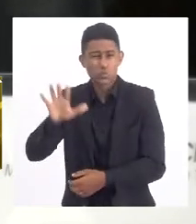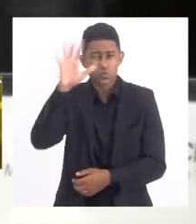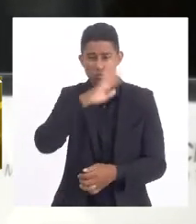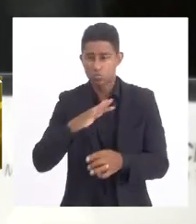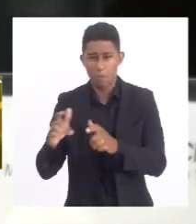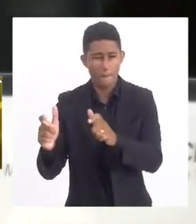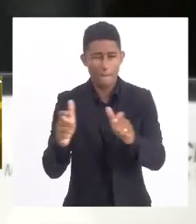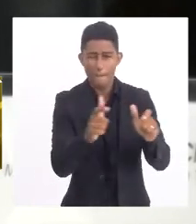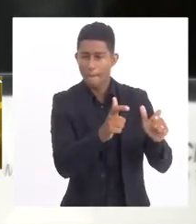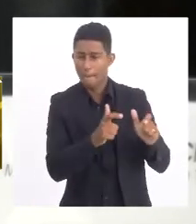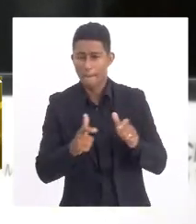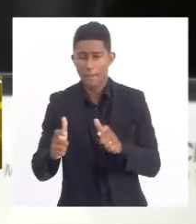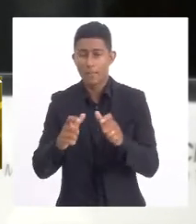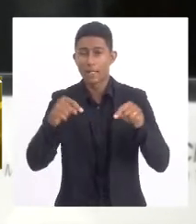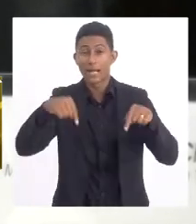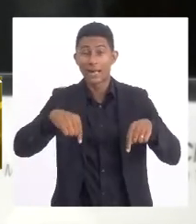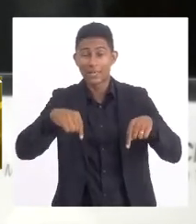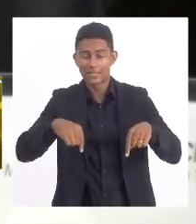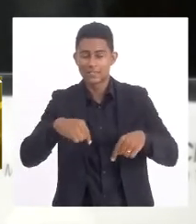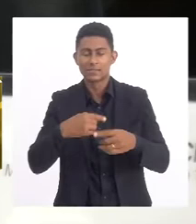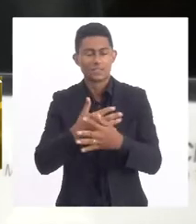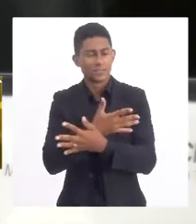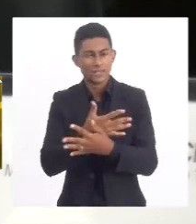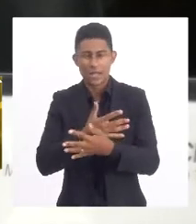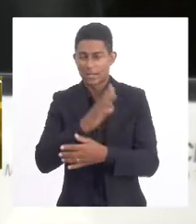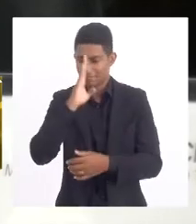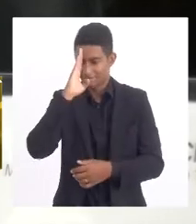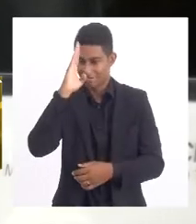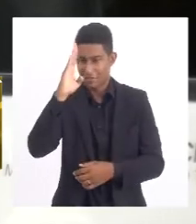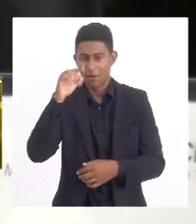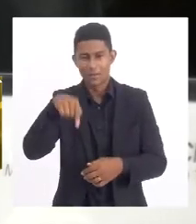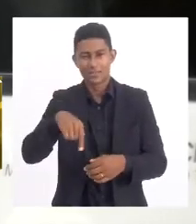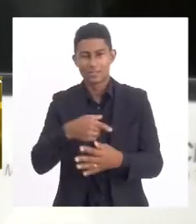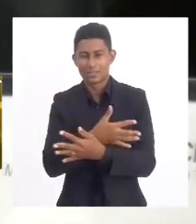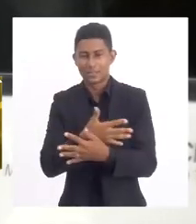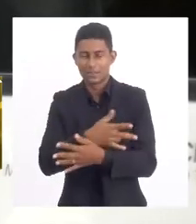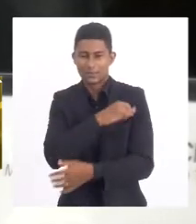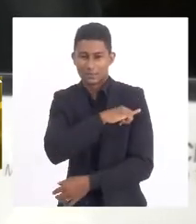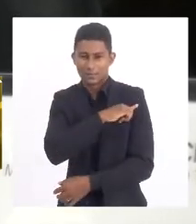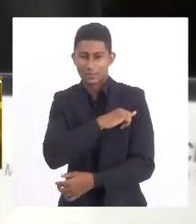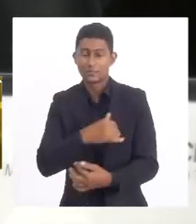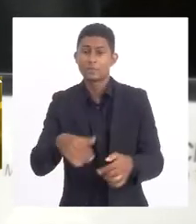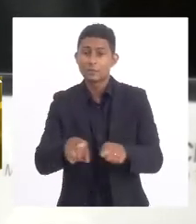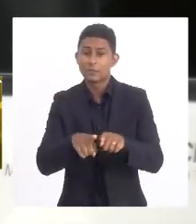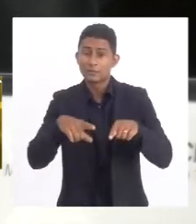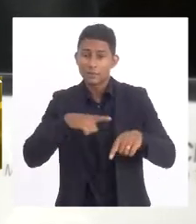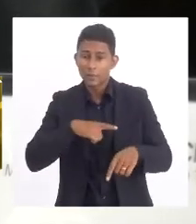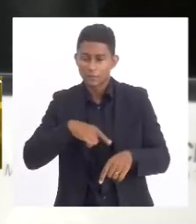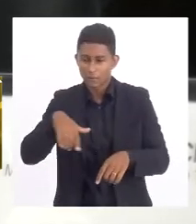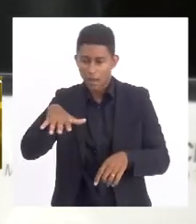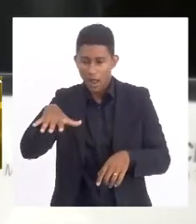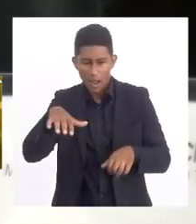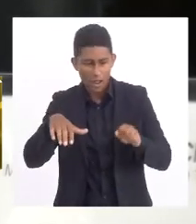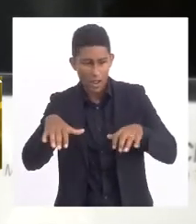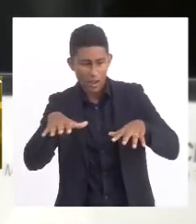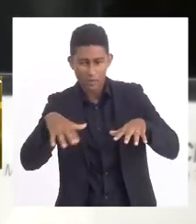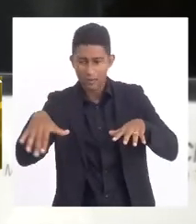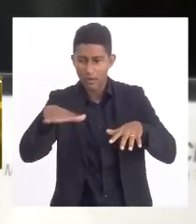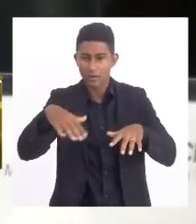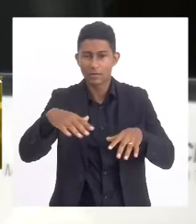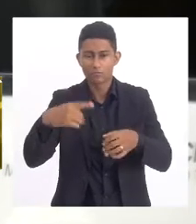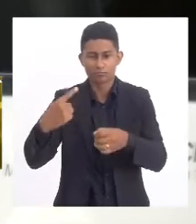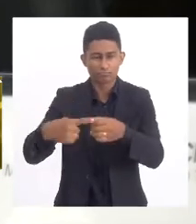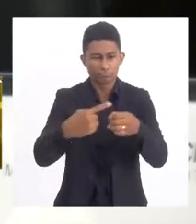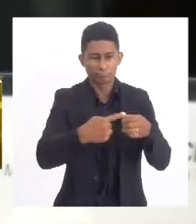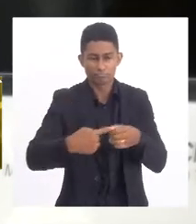principal atrativo turístico do país a principal cidade turística desse país que é o Rio de Janeiro mas nós temos aqui 12 regiões turísticas que tem um